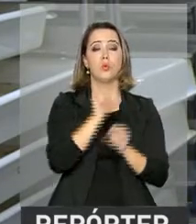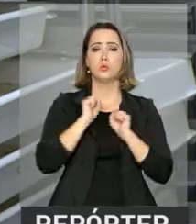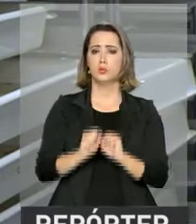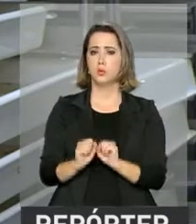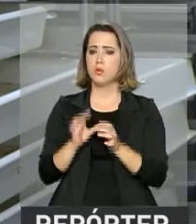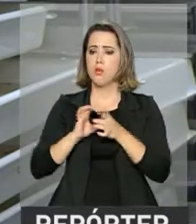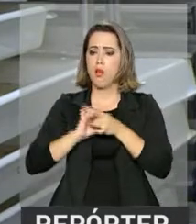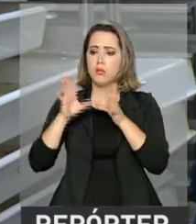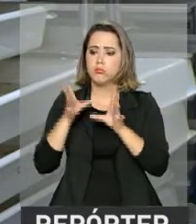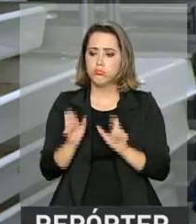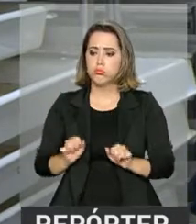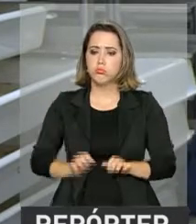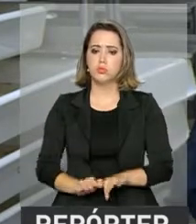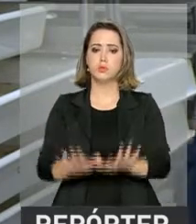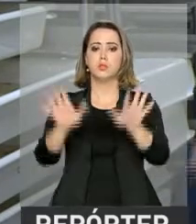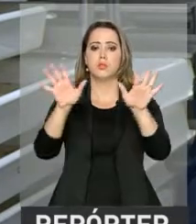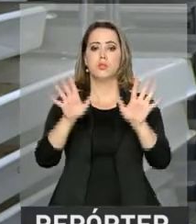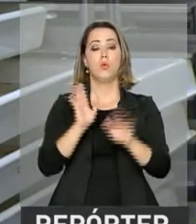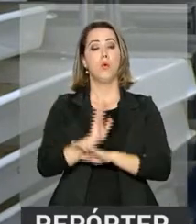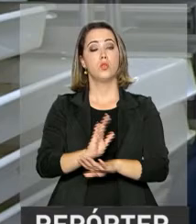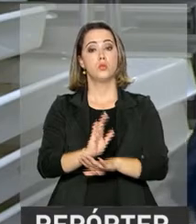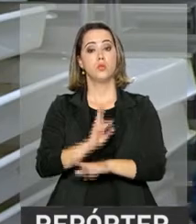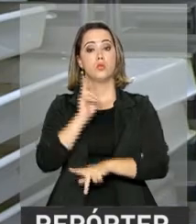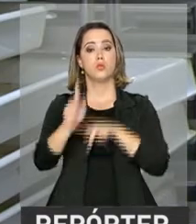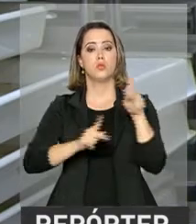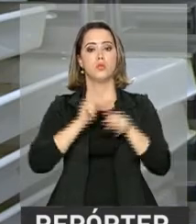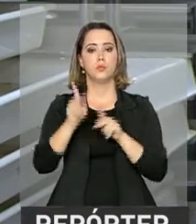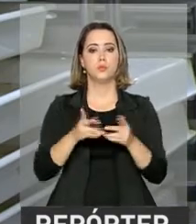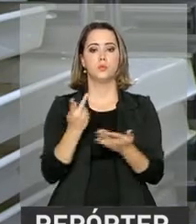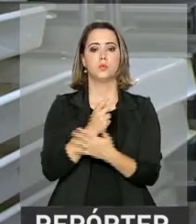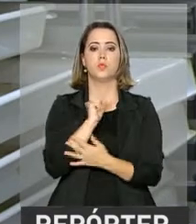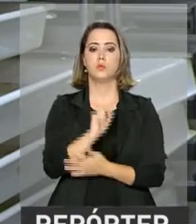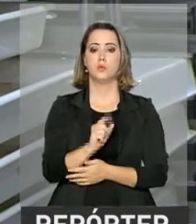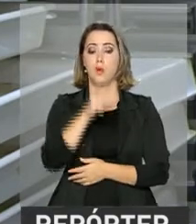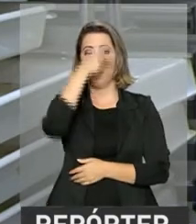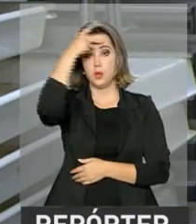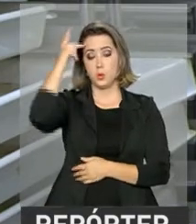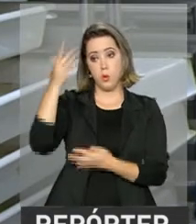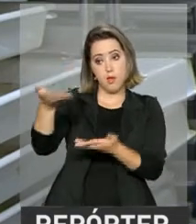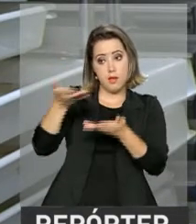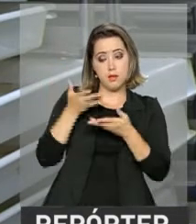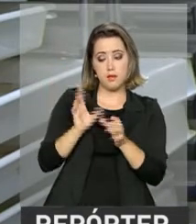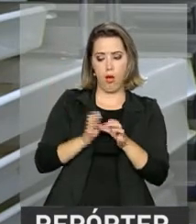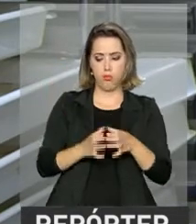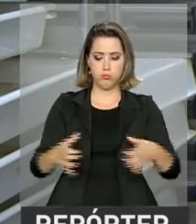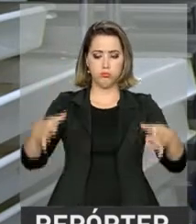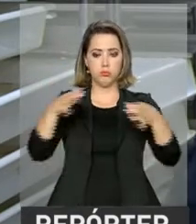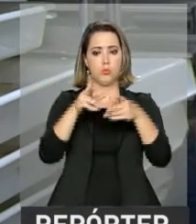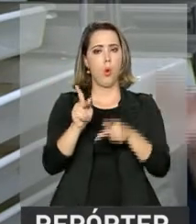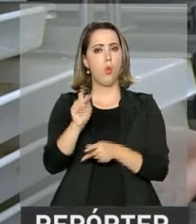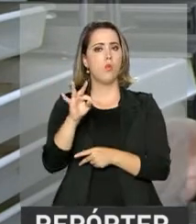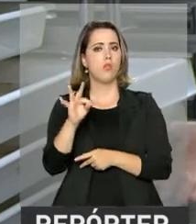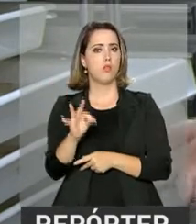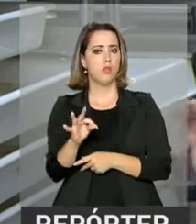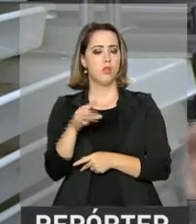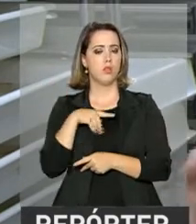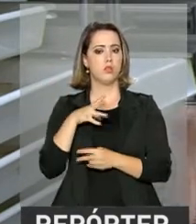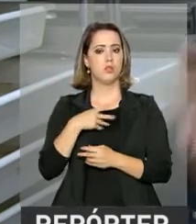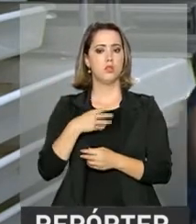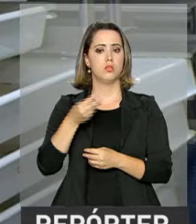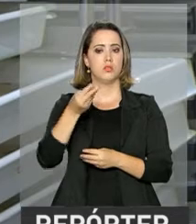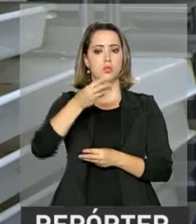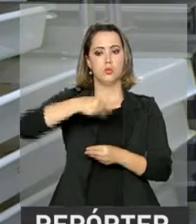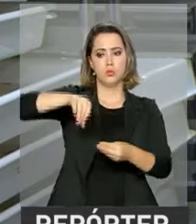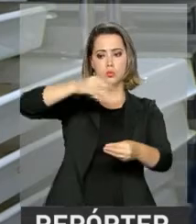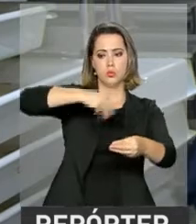só que dessa vez com a ajuda da população. Funciona assim, um voluntário recebe em casa um kit como esse, com ovos e alimentos